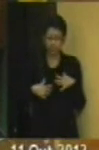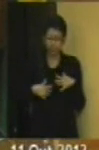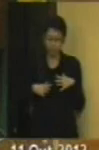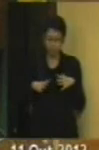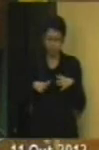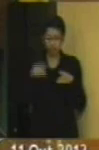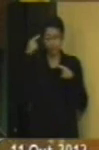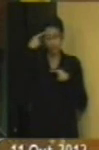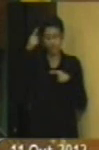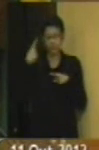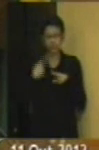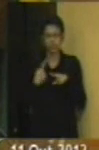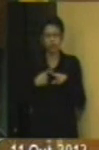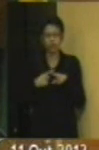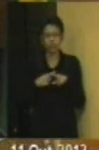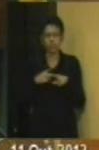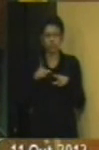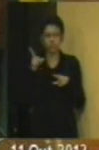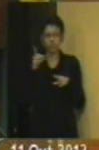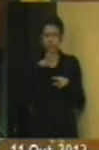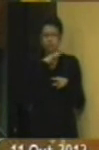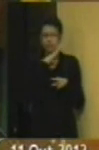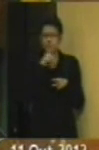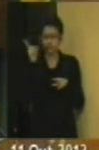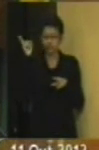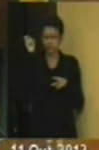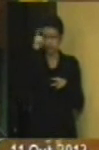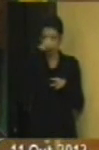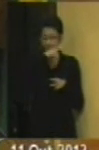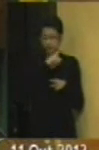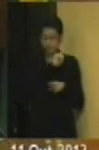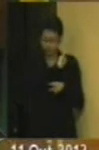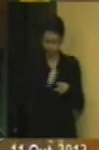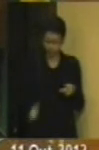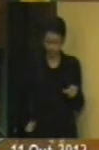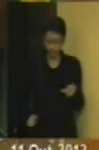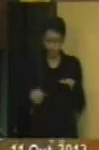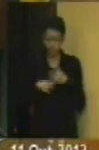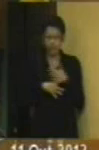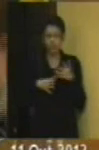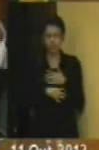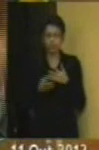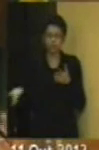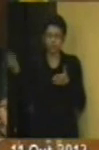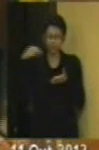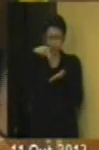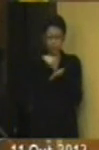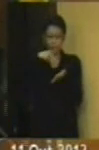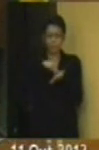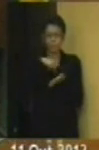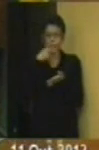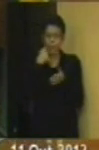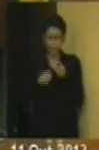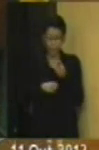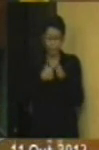porque senão é muito ruim é muito difícil pra governar a cidade vindo pra tribuna no seu primeiro discurso